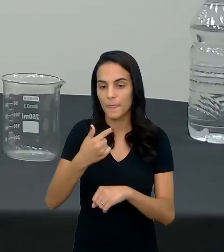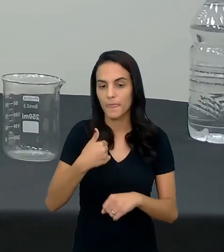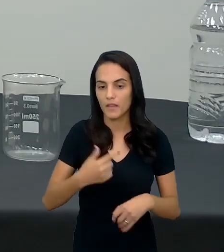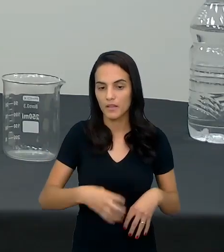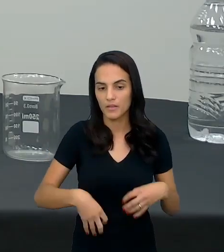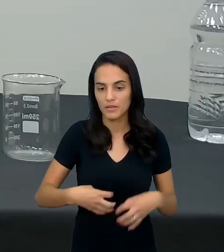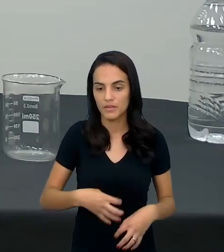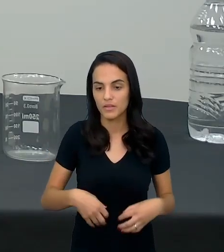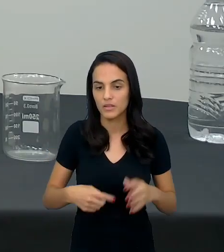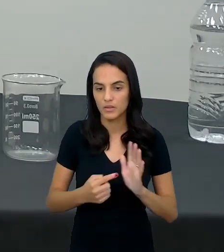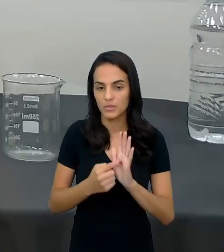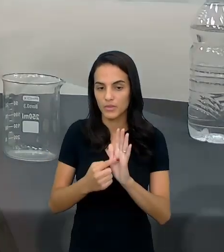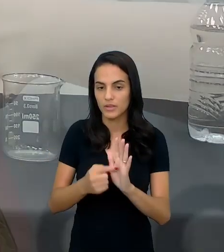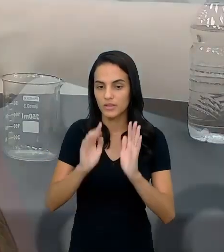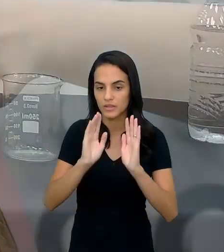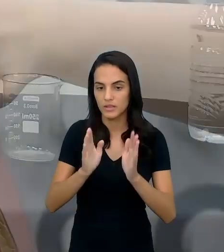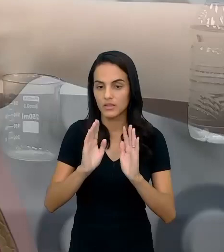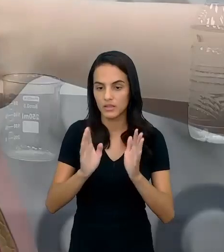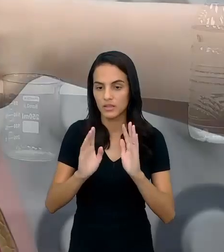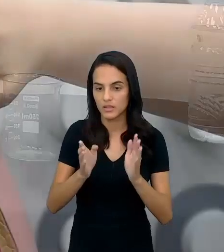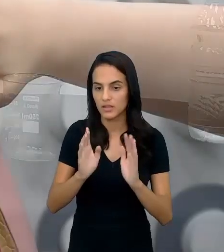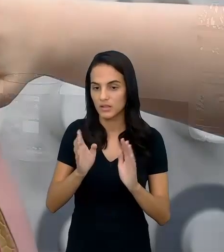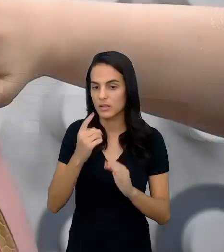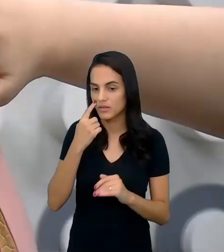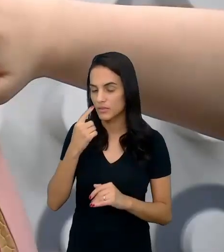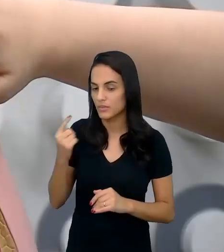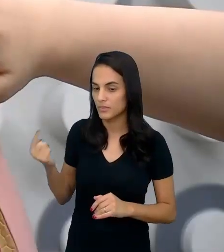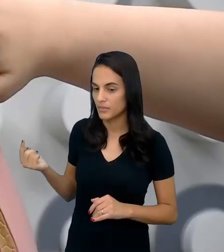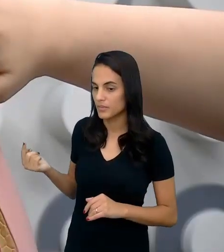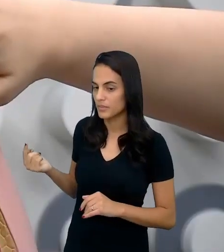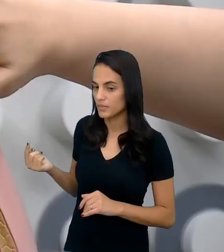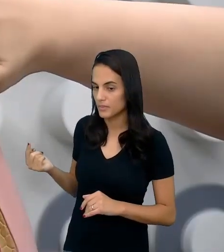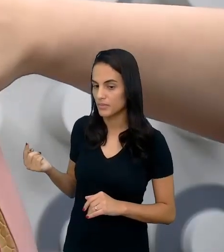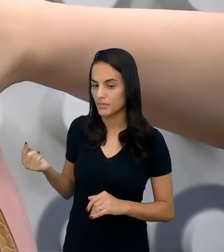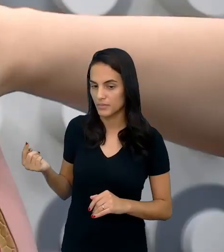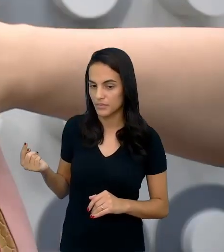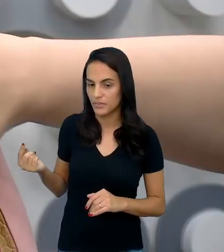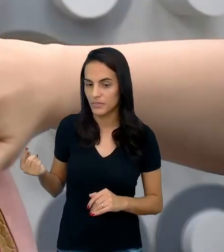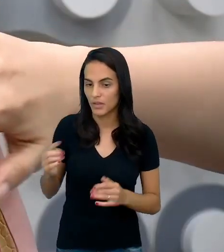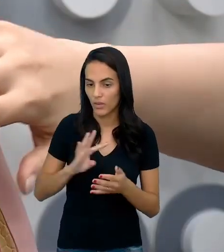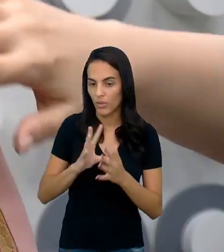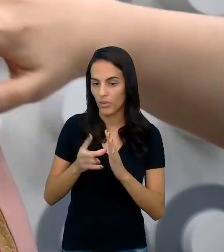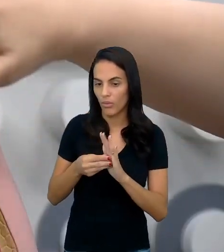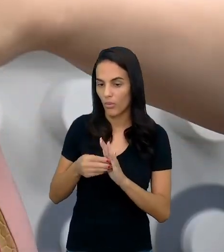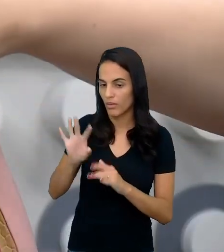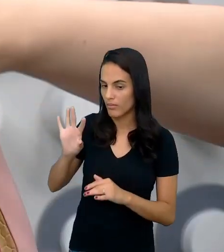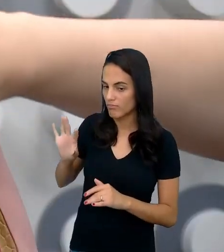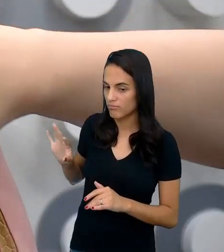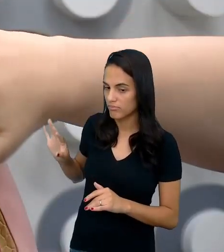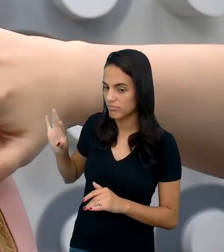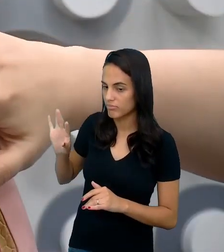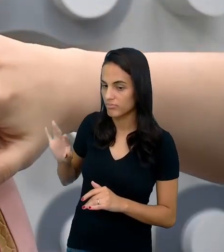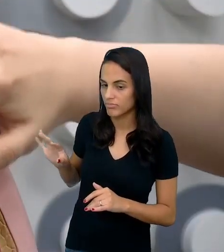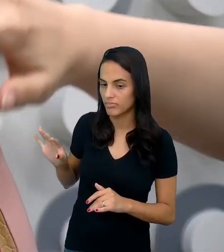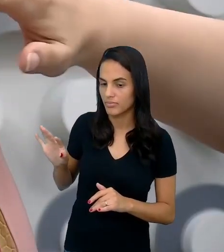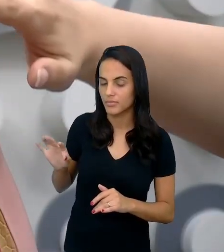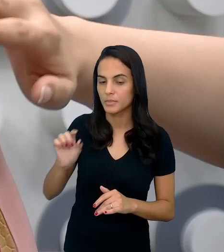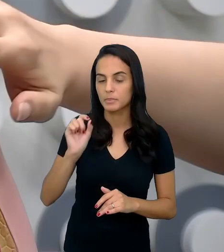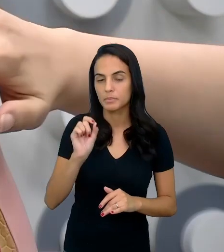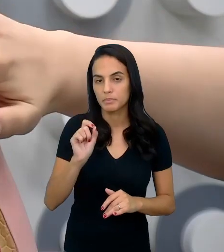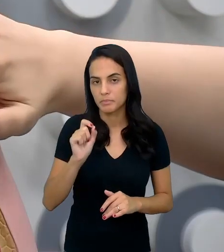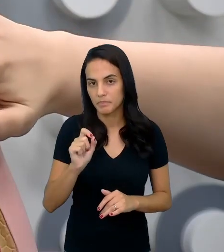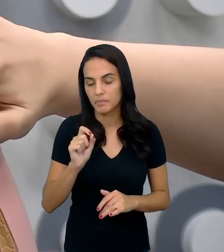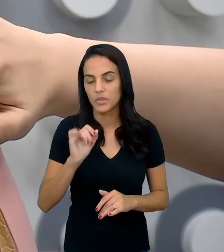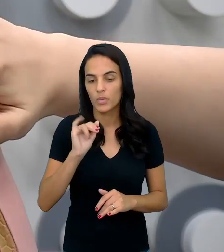que eu mostrei aqui para vocês anteriormente, que está aqui situado, olha só, o intestino, né, toda essa região aqui intestinal,